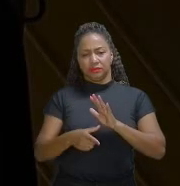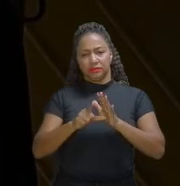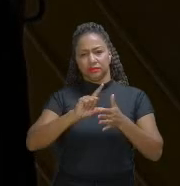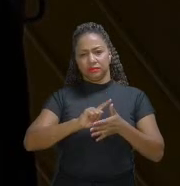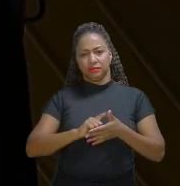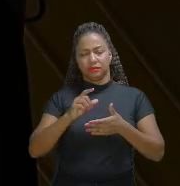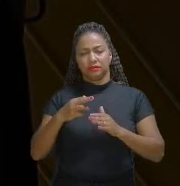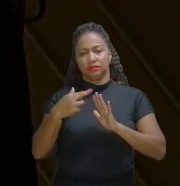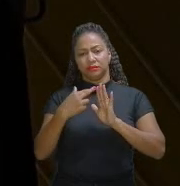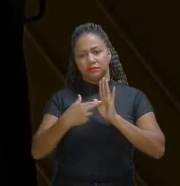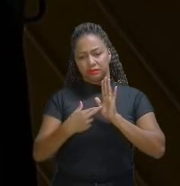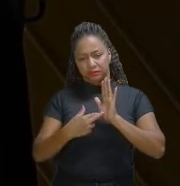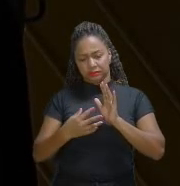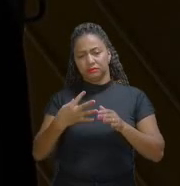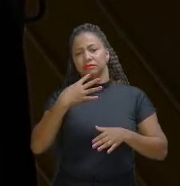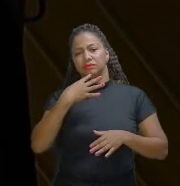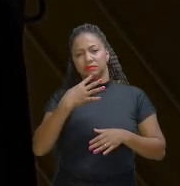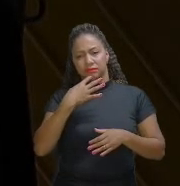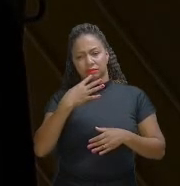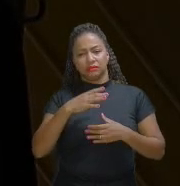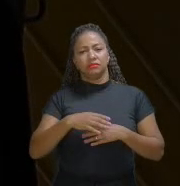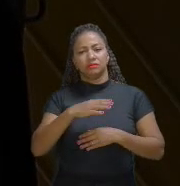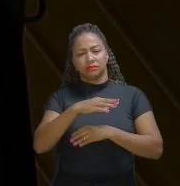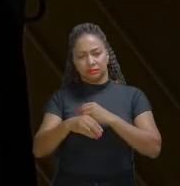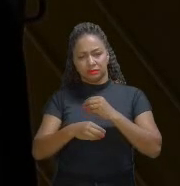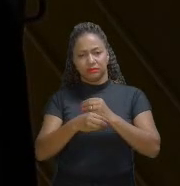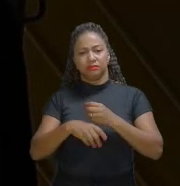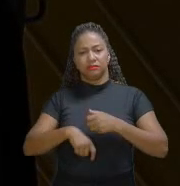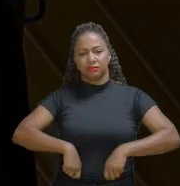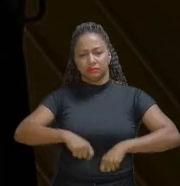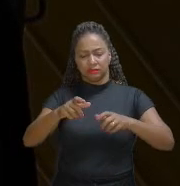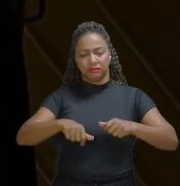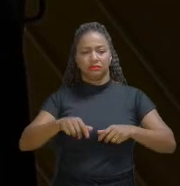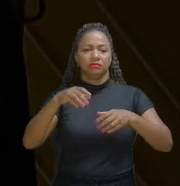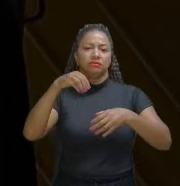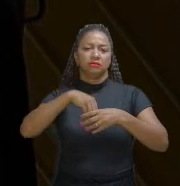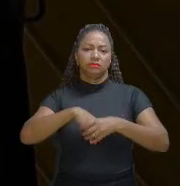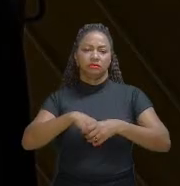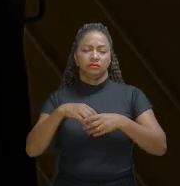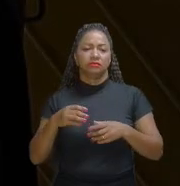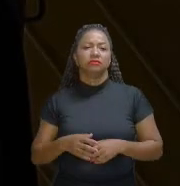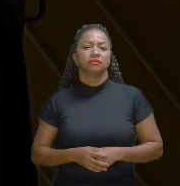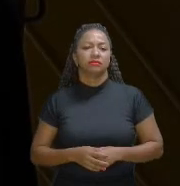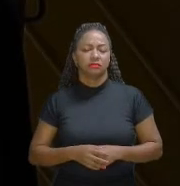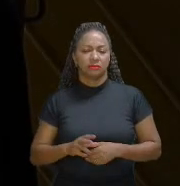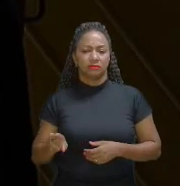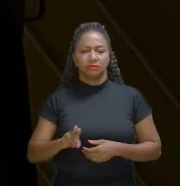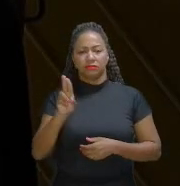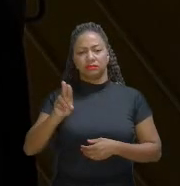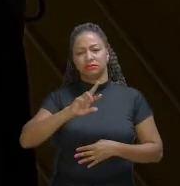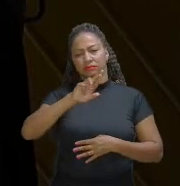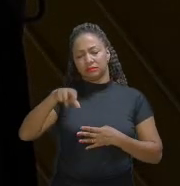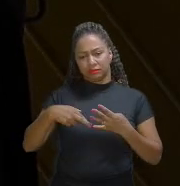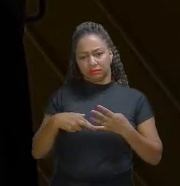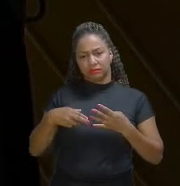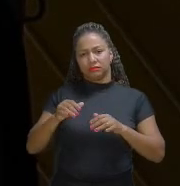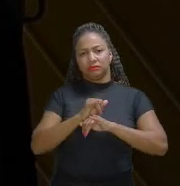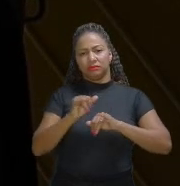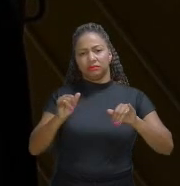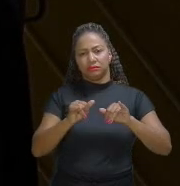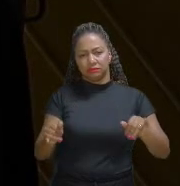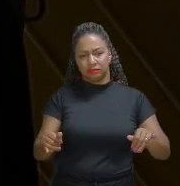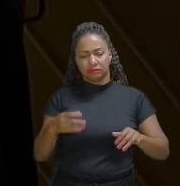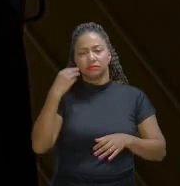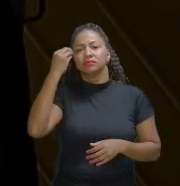eleitoral reconhece tais despesas como legítimas e integrantes dos gastos eleitorais. Ademais, a utilização de recursos de campanha, desde